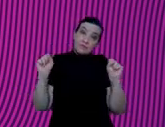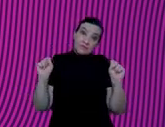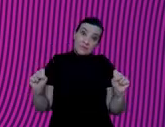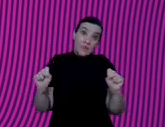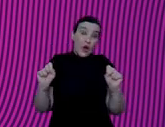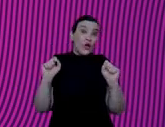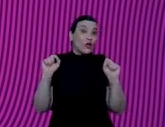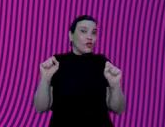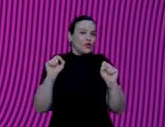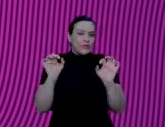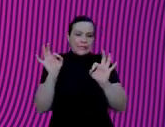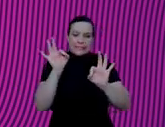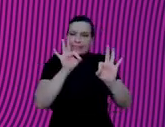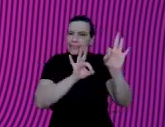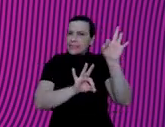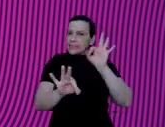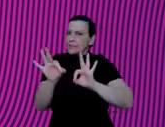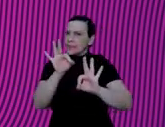protocolo